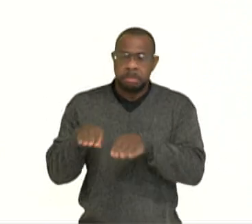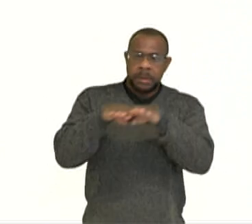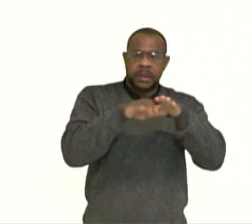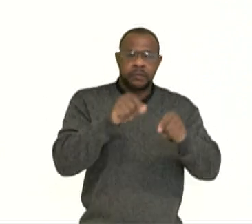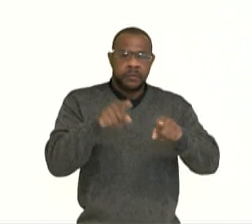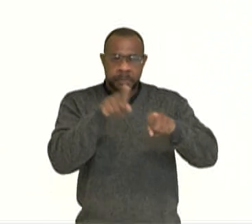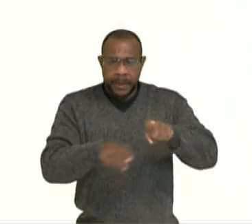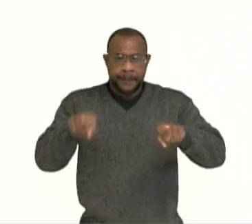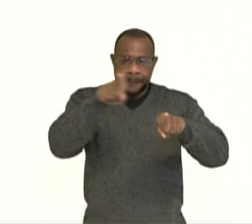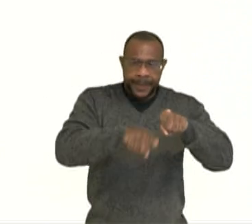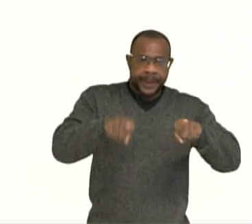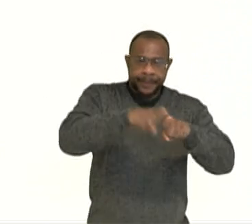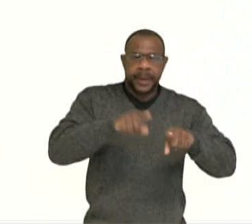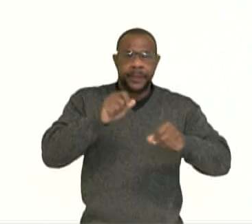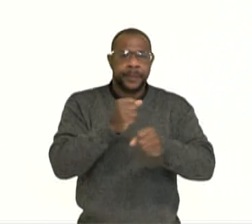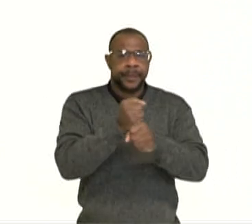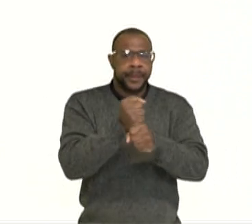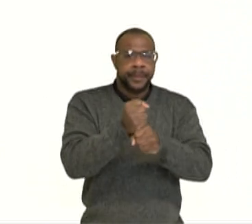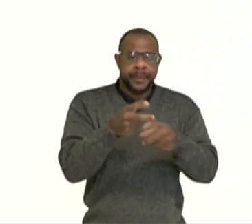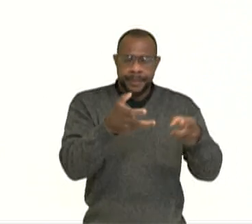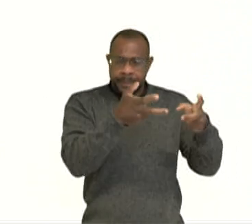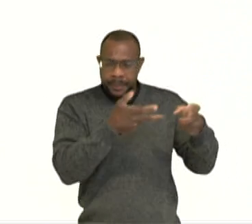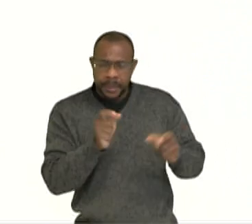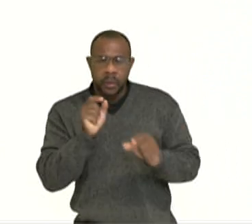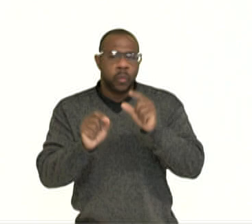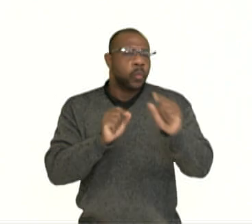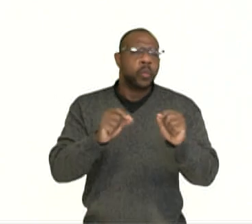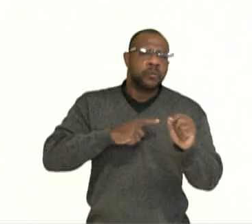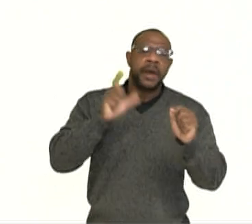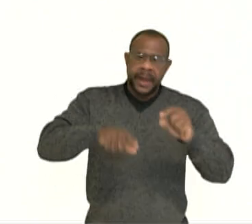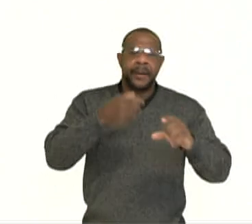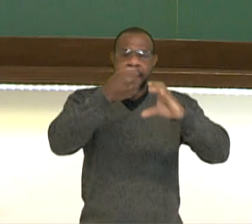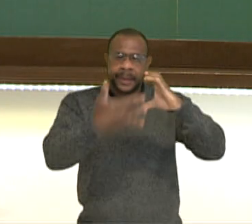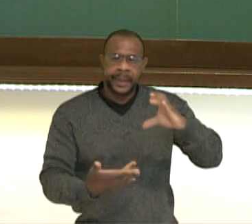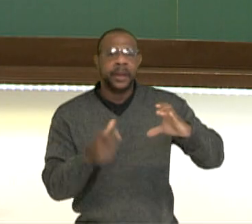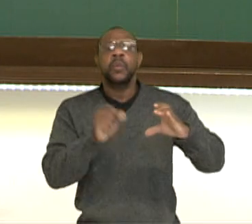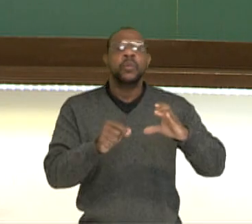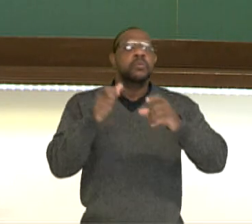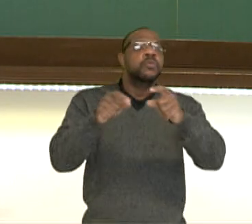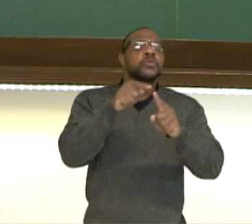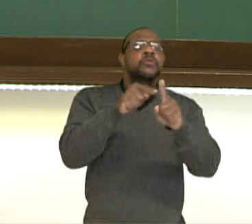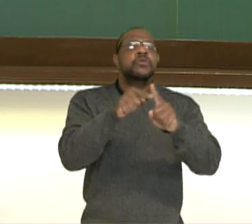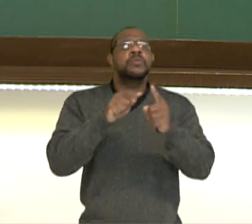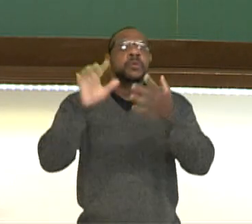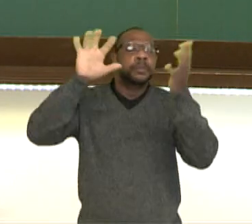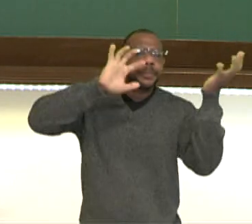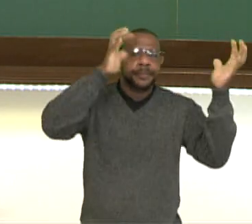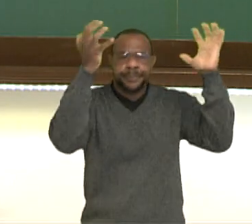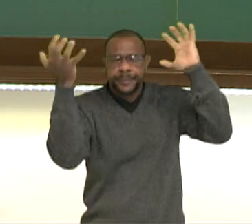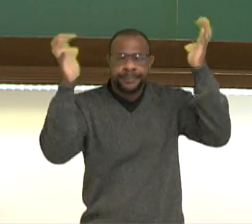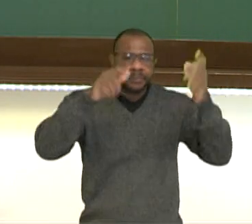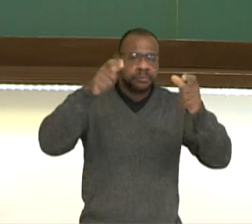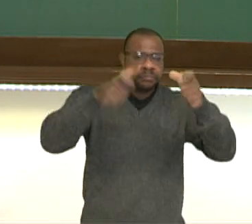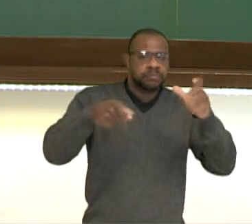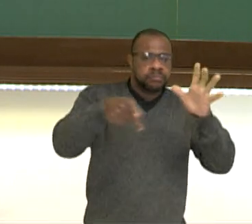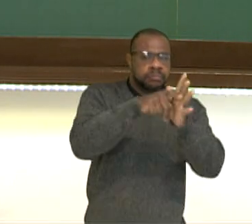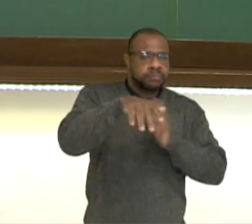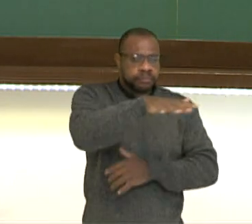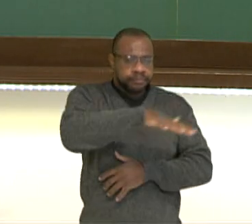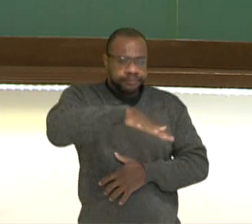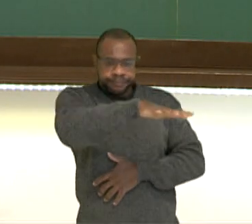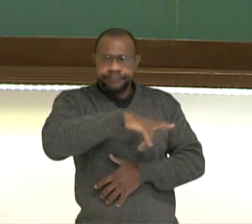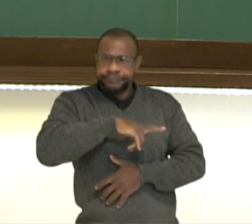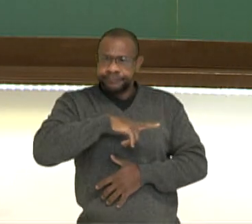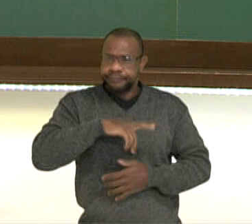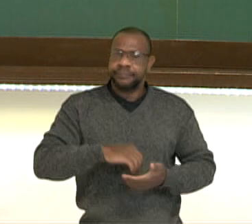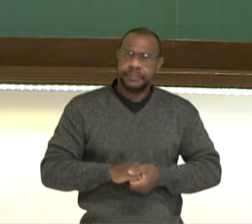se repetindo ao longo desses anos de observação vão caracterizando os tipos climáticos dessa localidade em